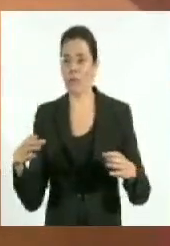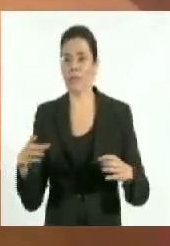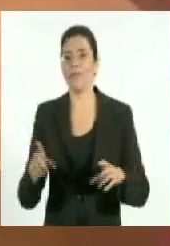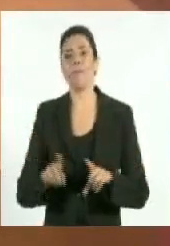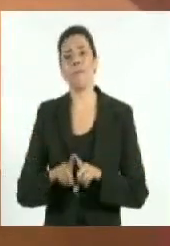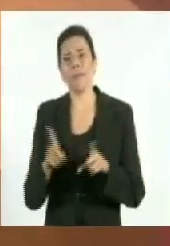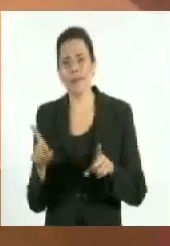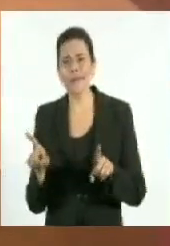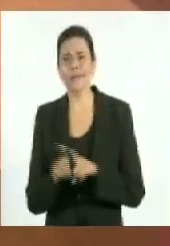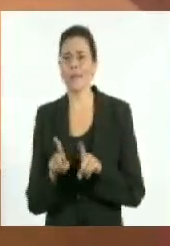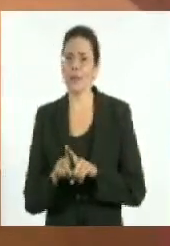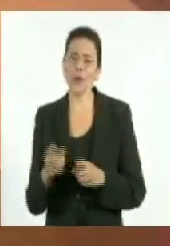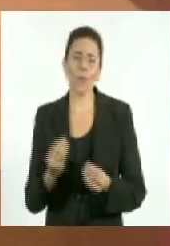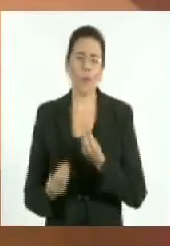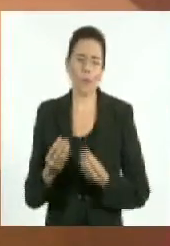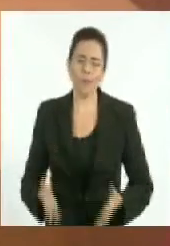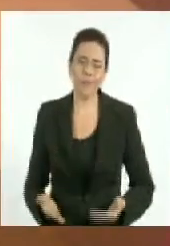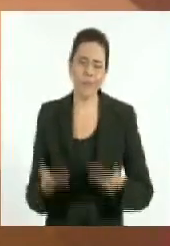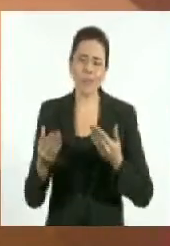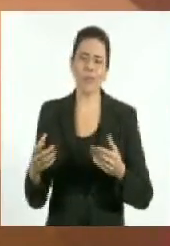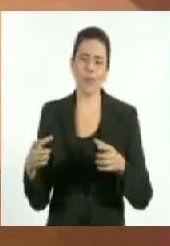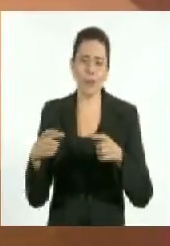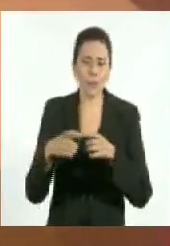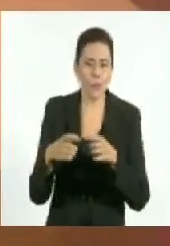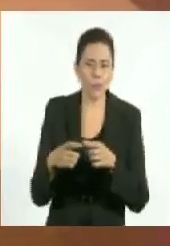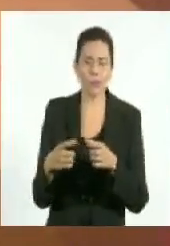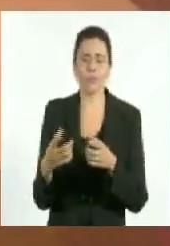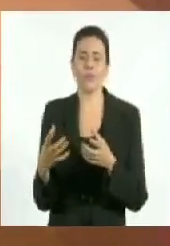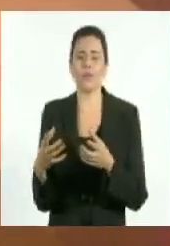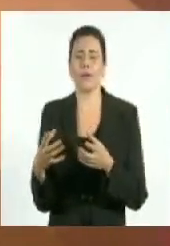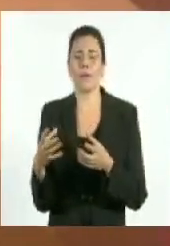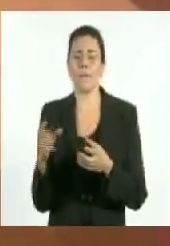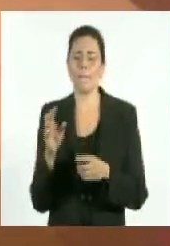4 e talvez nem isso. Então eu acho que também no